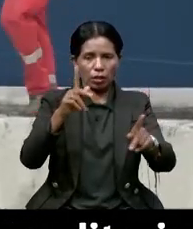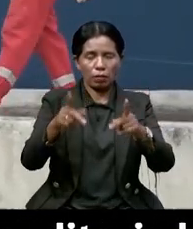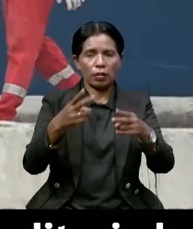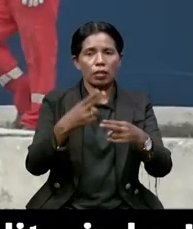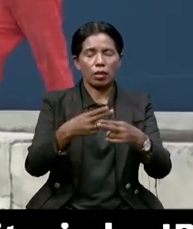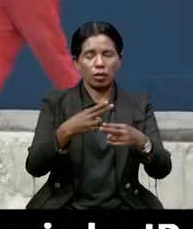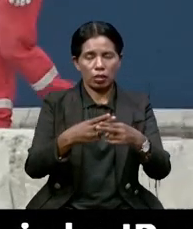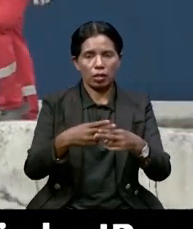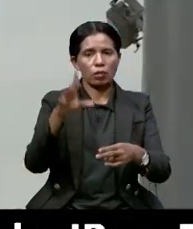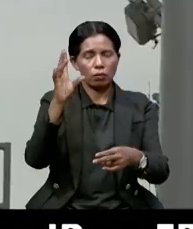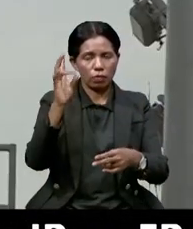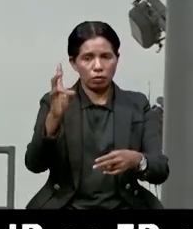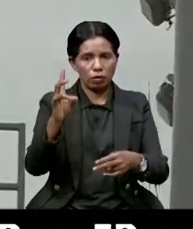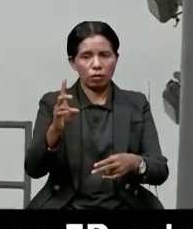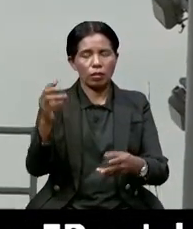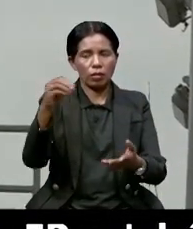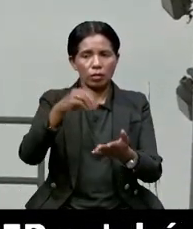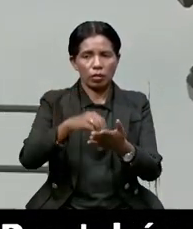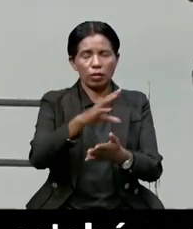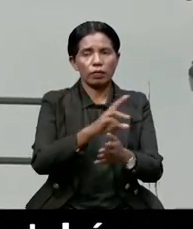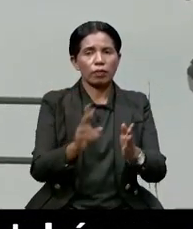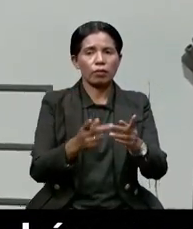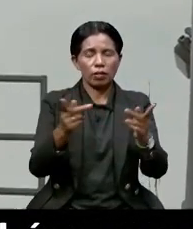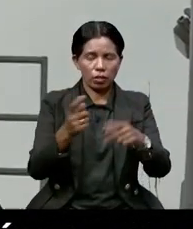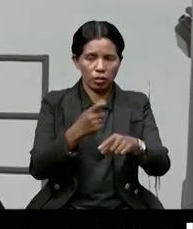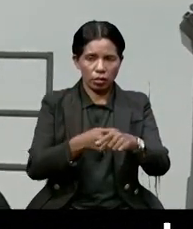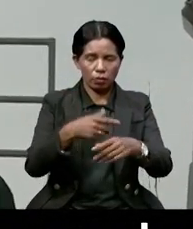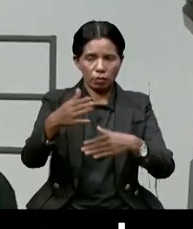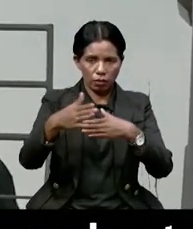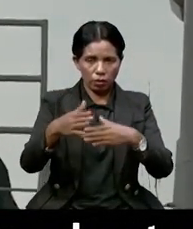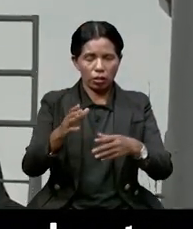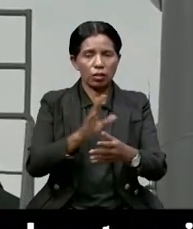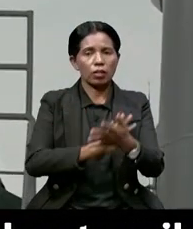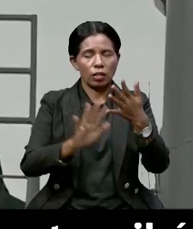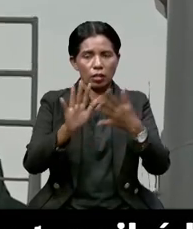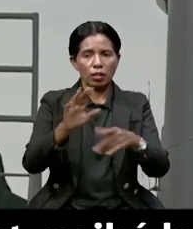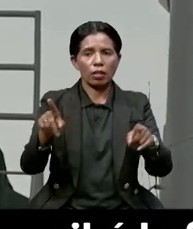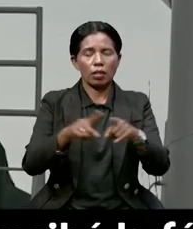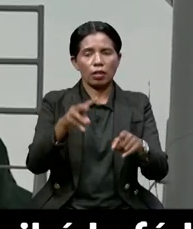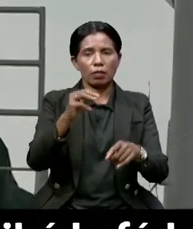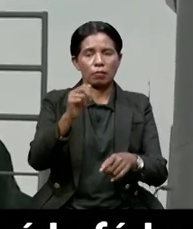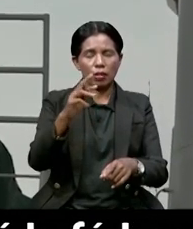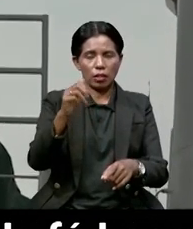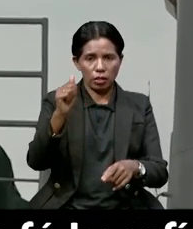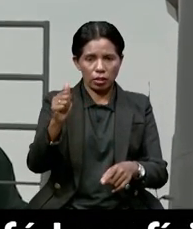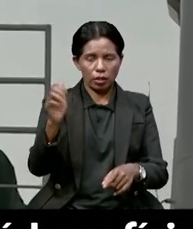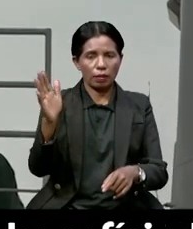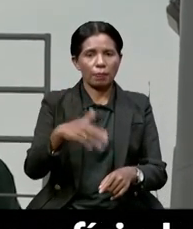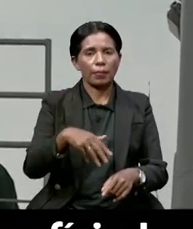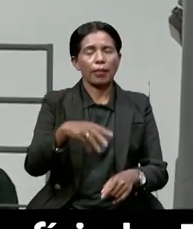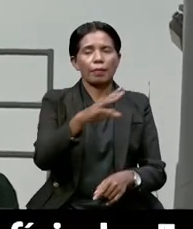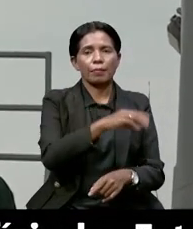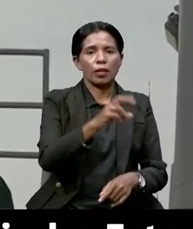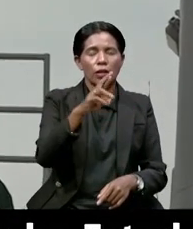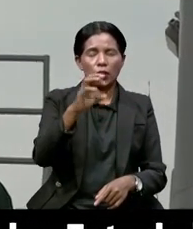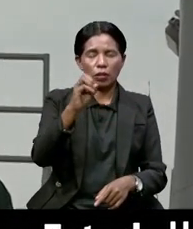walu, o de tau siranianaran batore walu nebeia tempo barak sehalo lançamento, anesan Maria Urubere ka Maria Tapo,